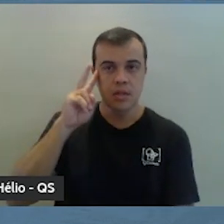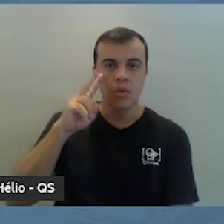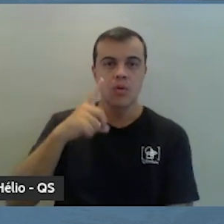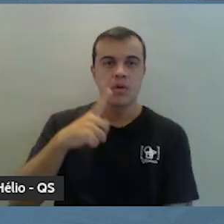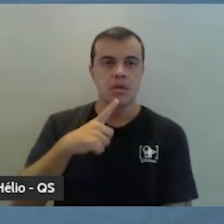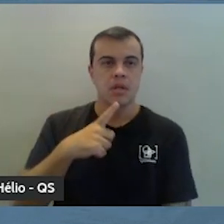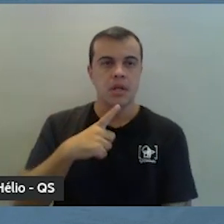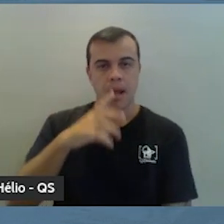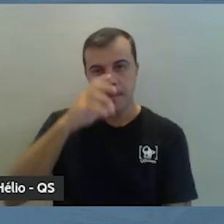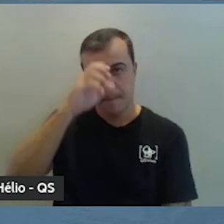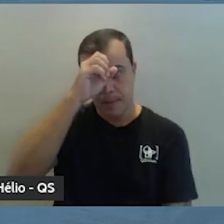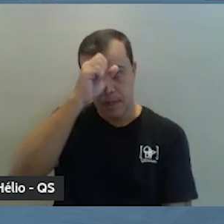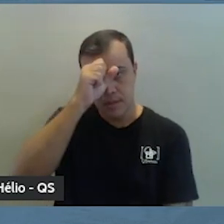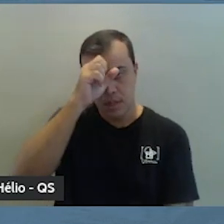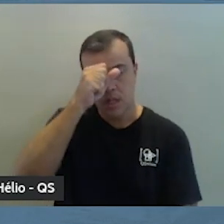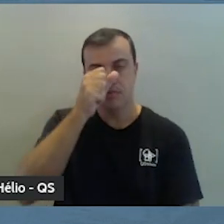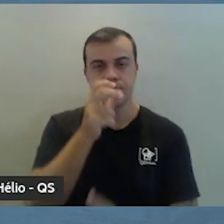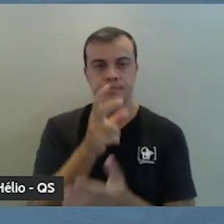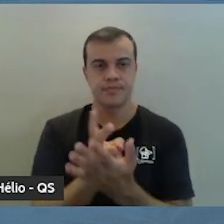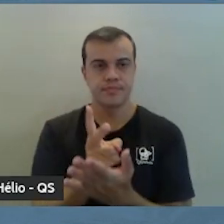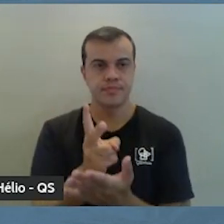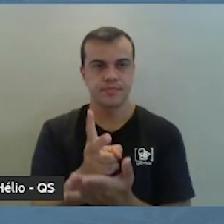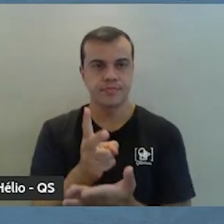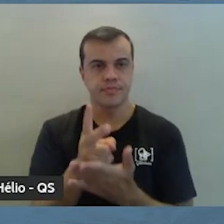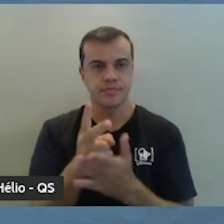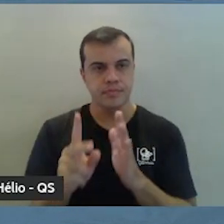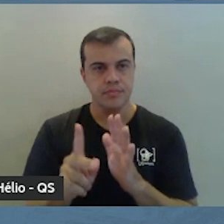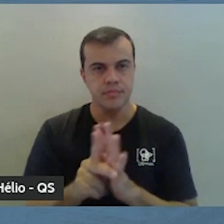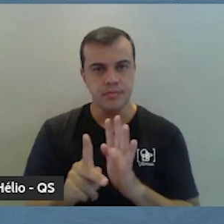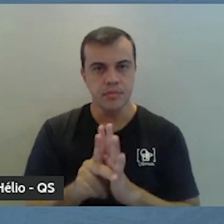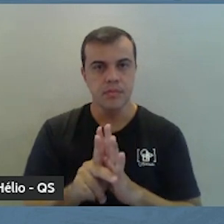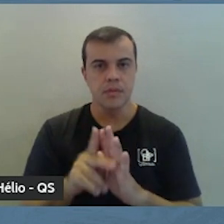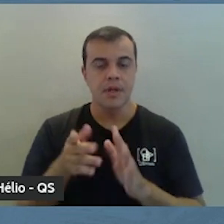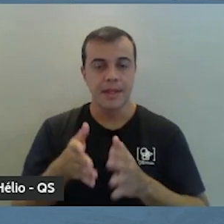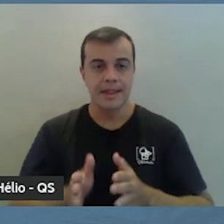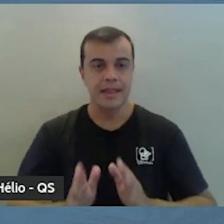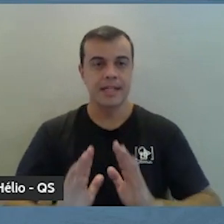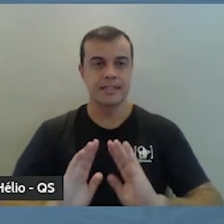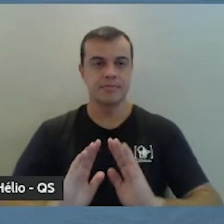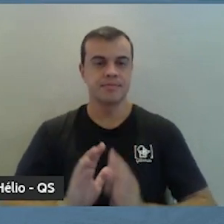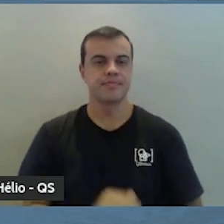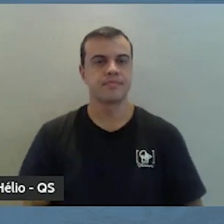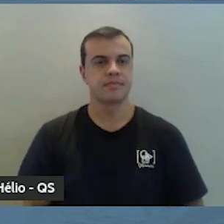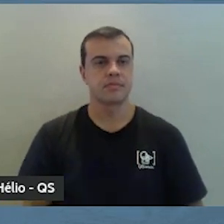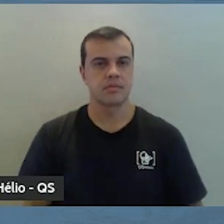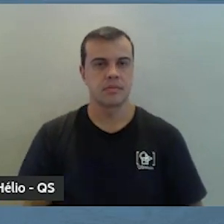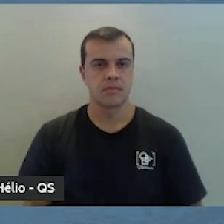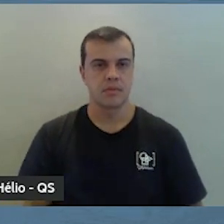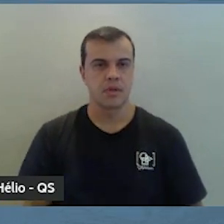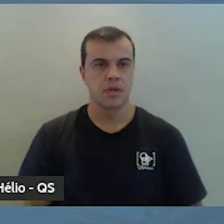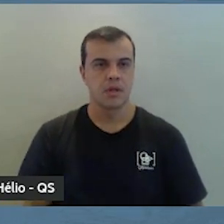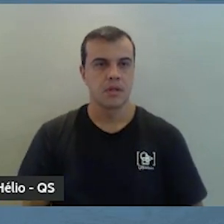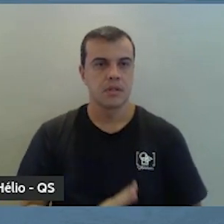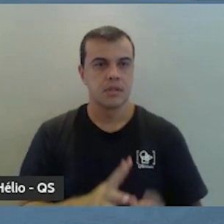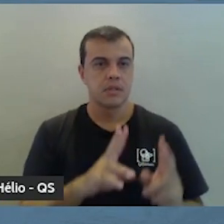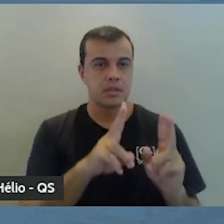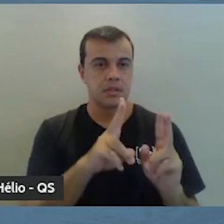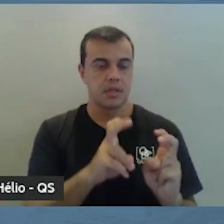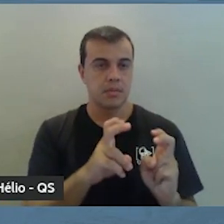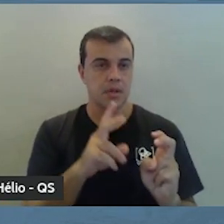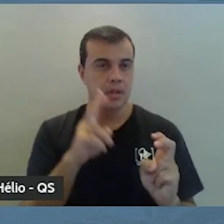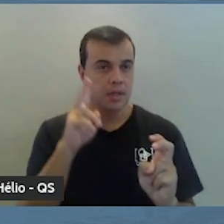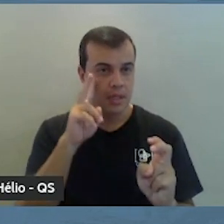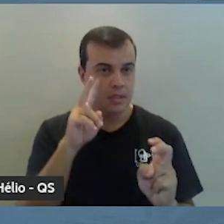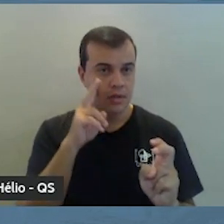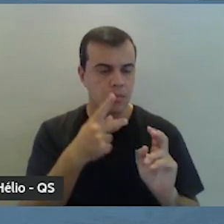por um aprendizado mesmo a partir do nascimento, né? No âmbito da etnografia, a tradição